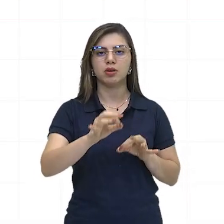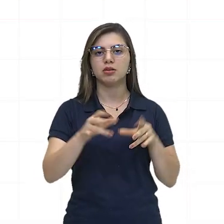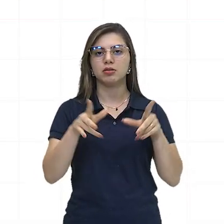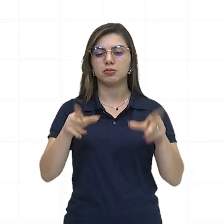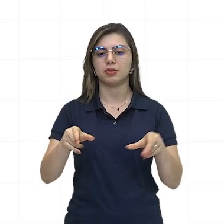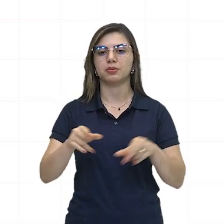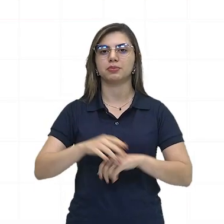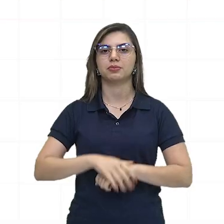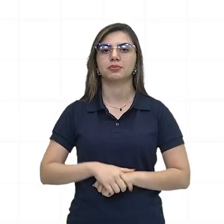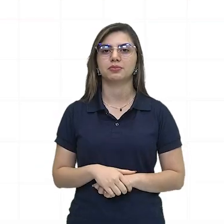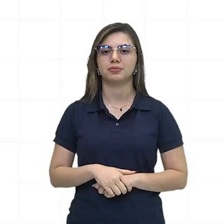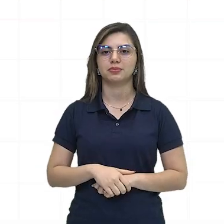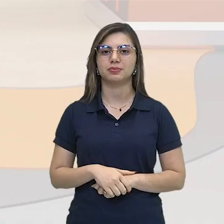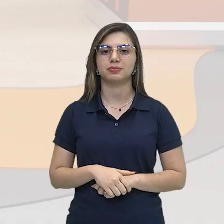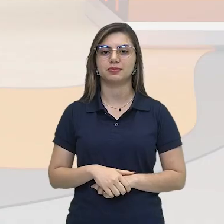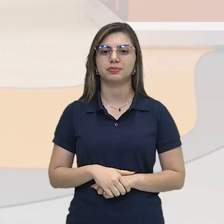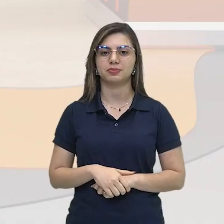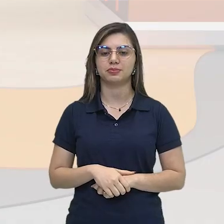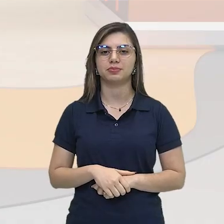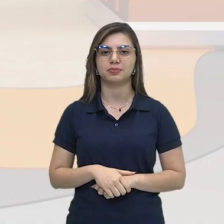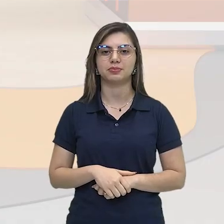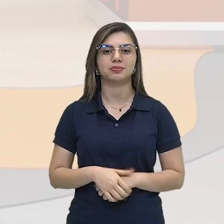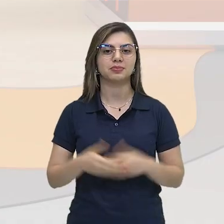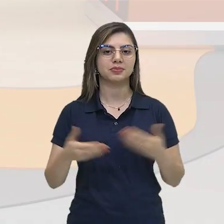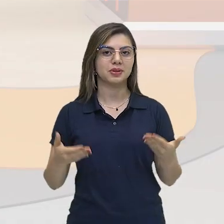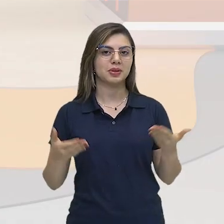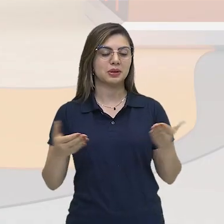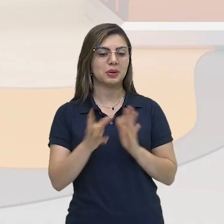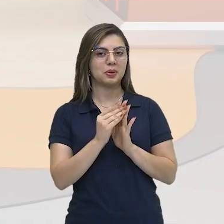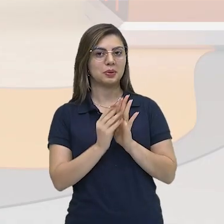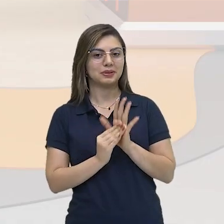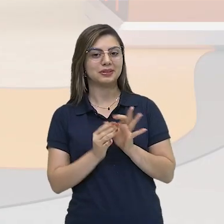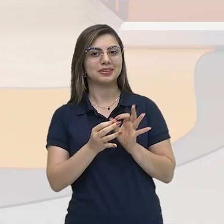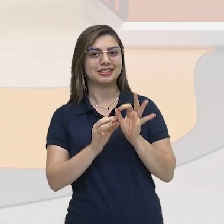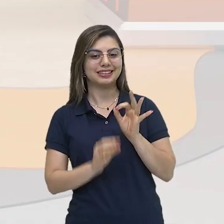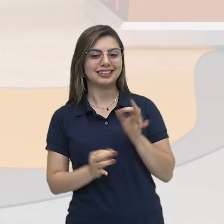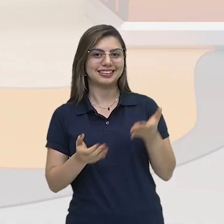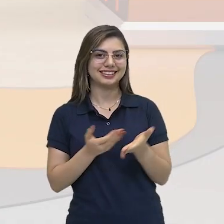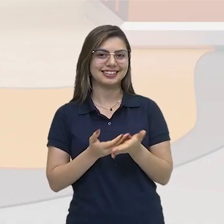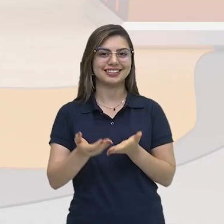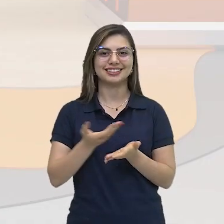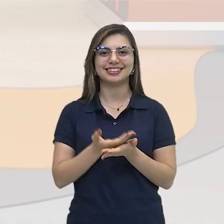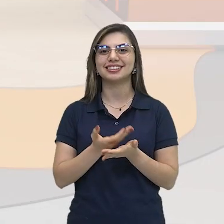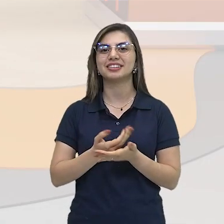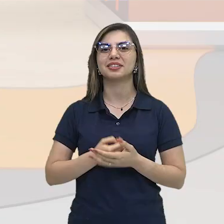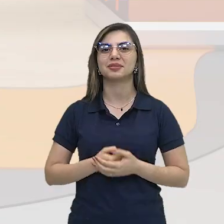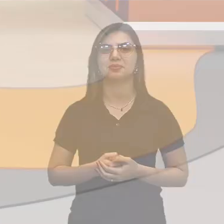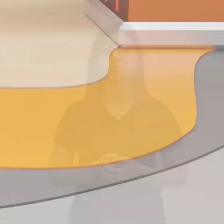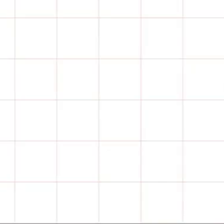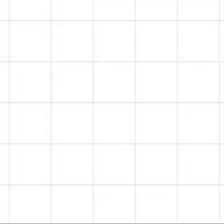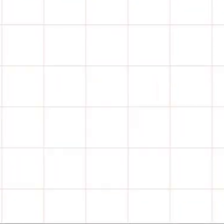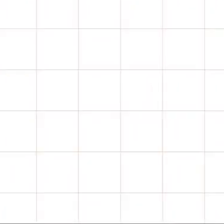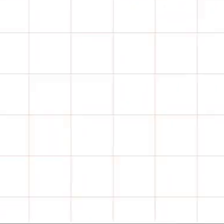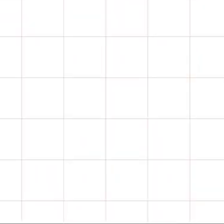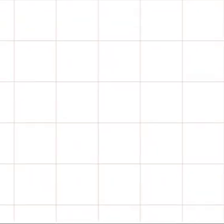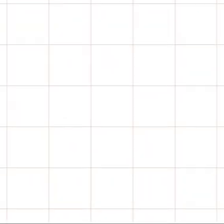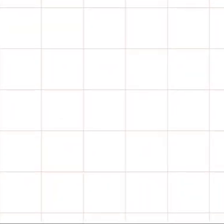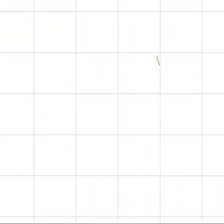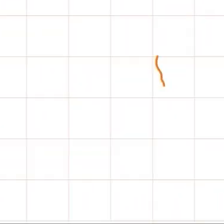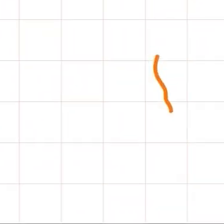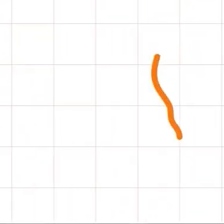gráfica e numérica. Temos então um denso conteúdo na nossa aula de hoje e vamos dar início a ela.